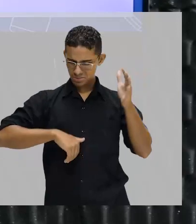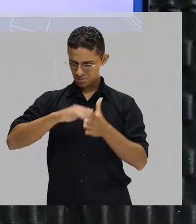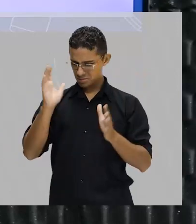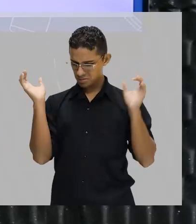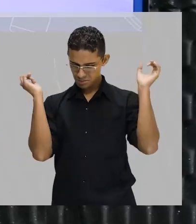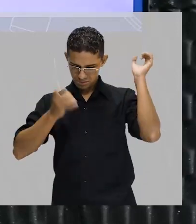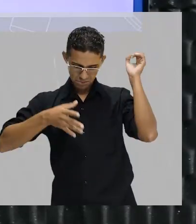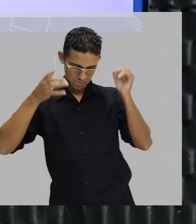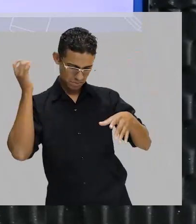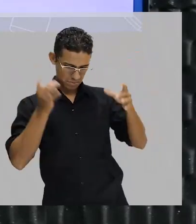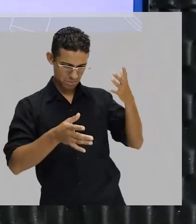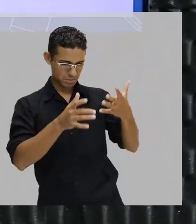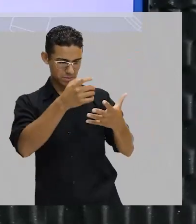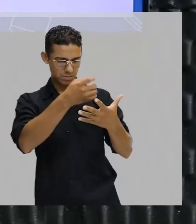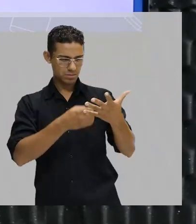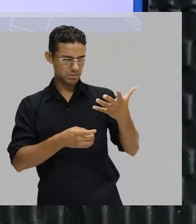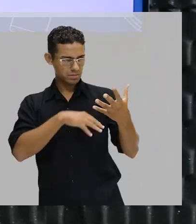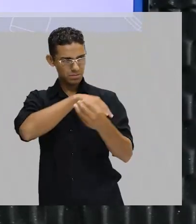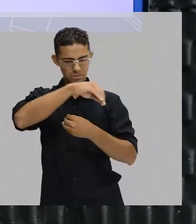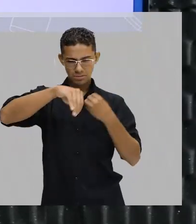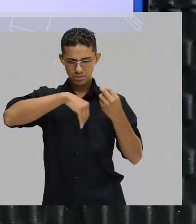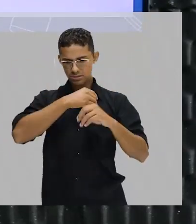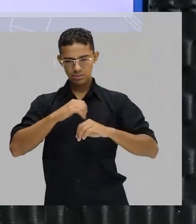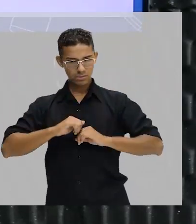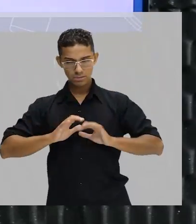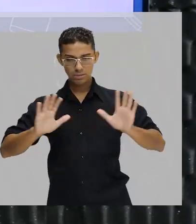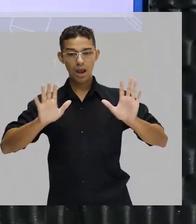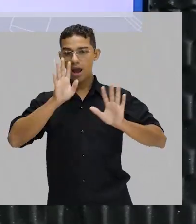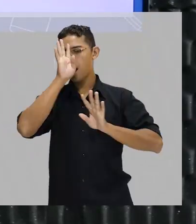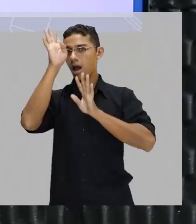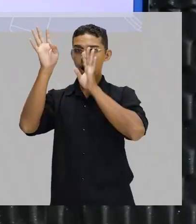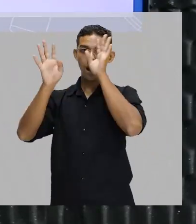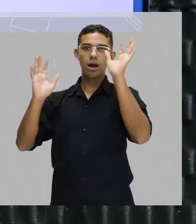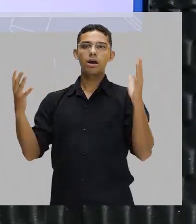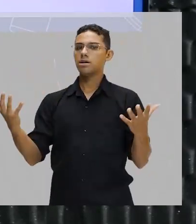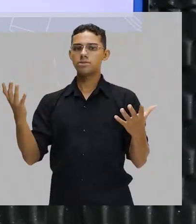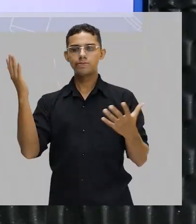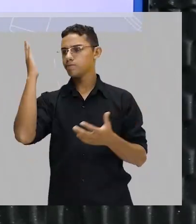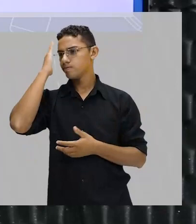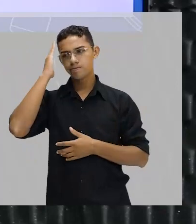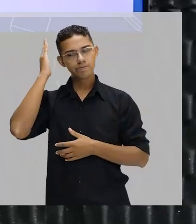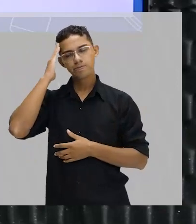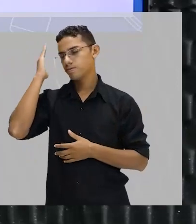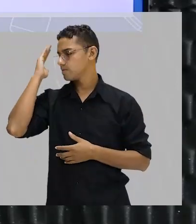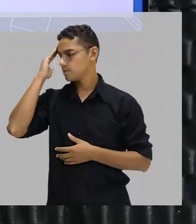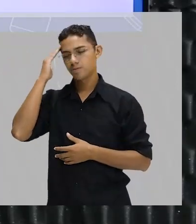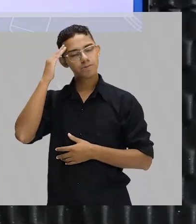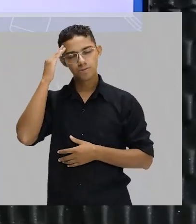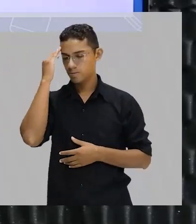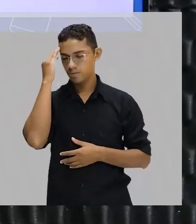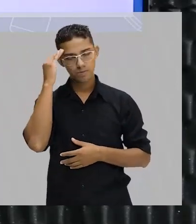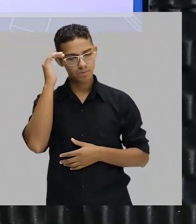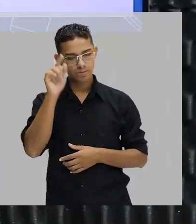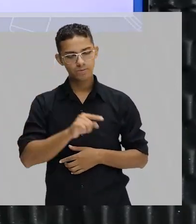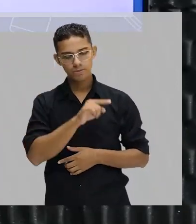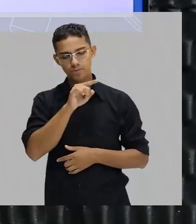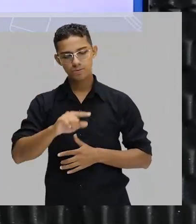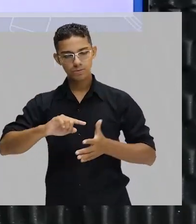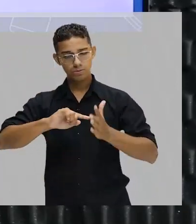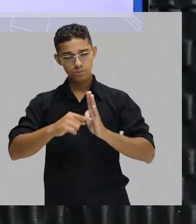no texto. Vai ficando tudo embaralhado e traz uma má compreensão para aquele que está lendo o seu texto.